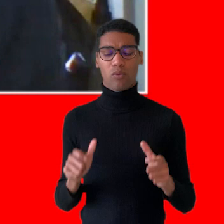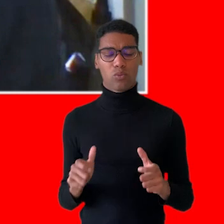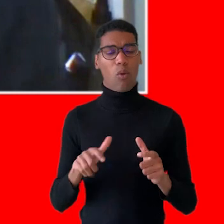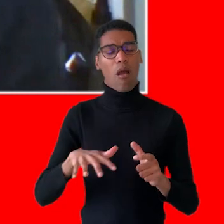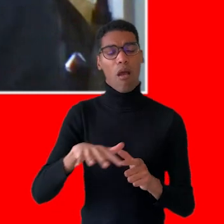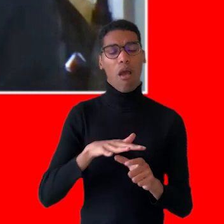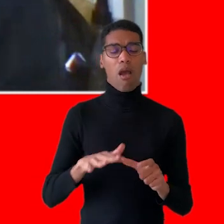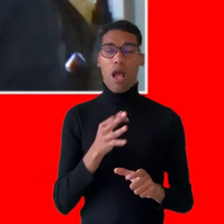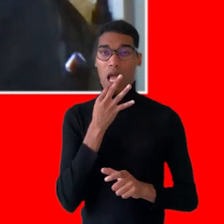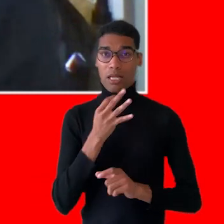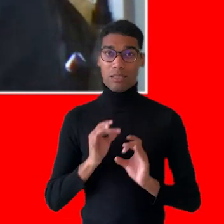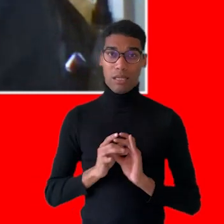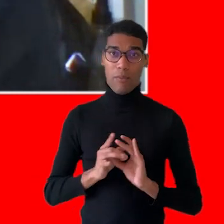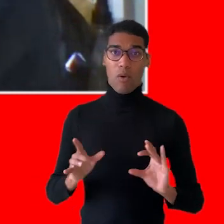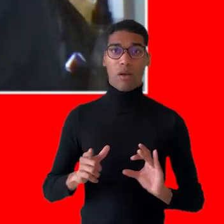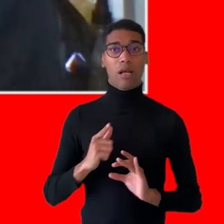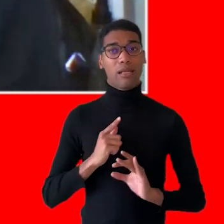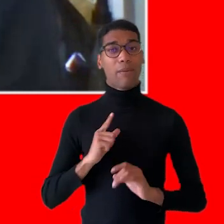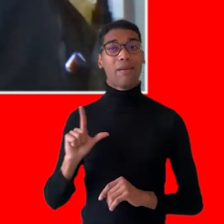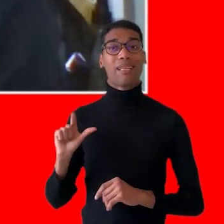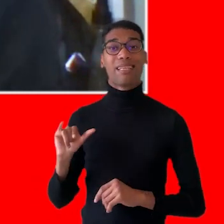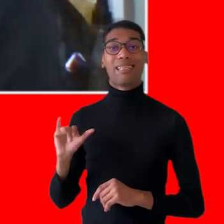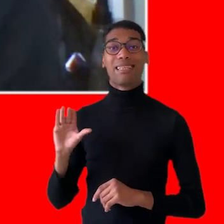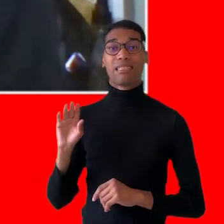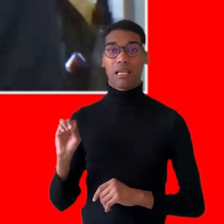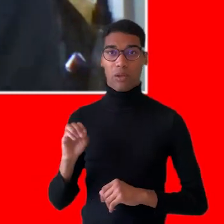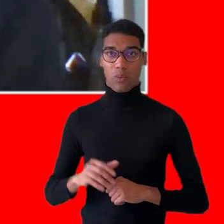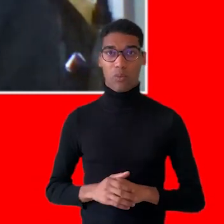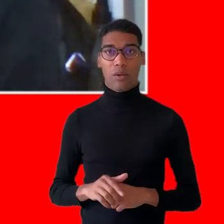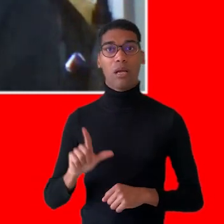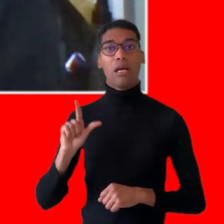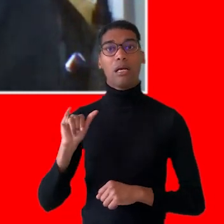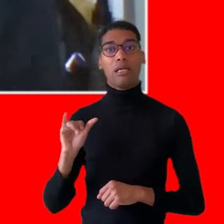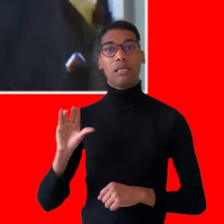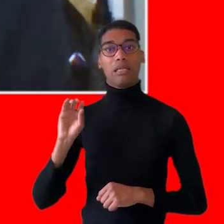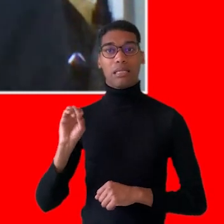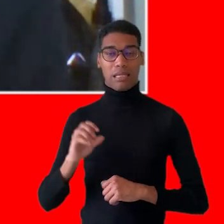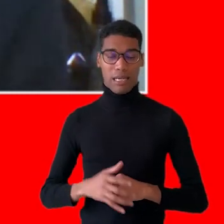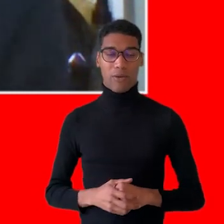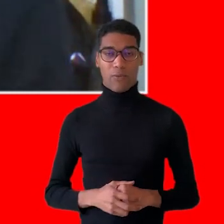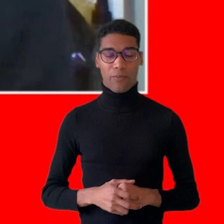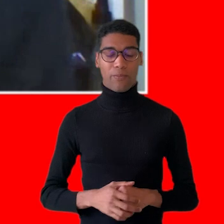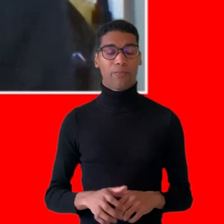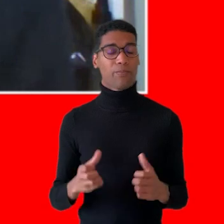espaço democrático e laico, leigo,